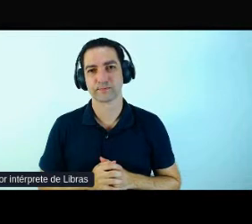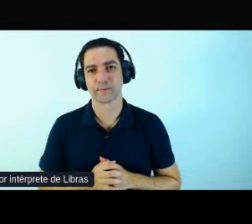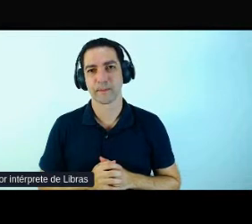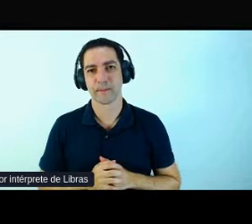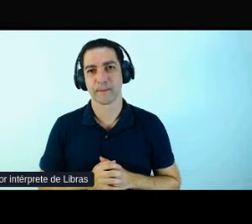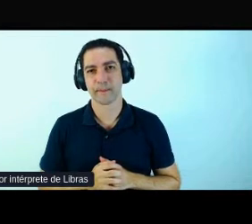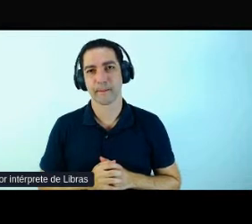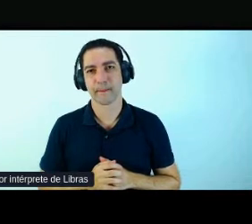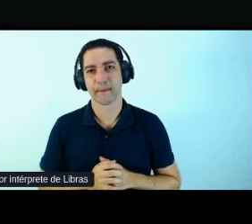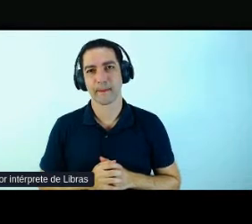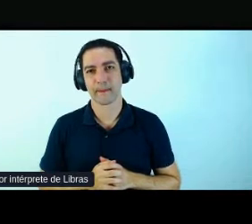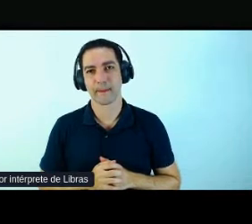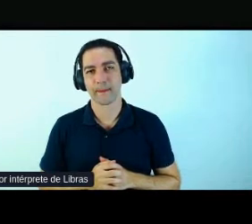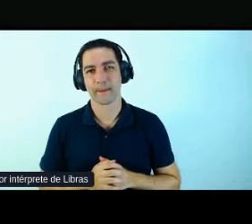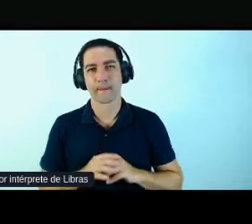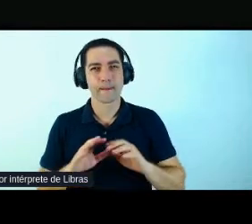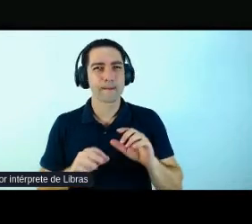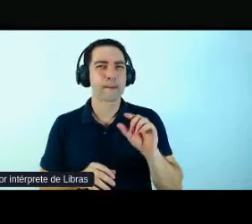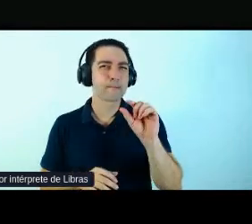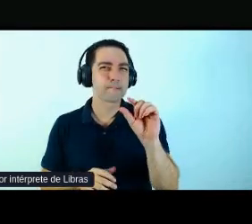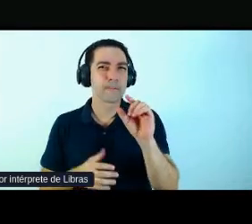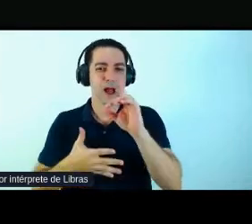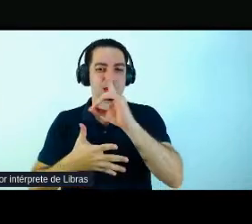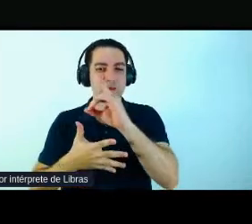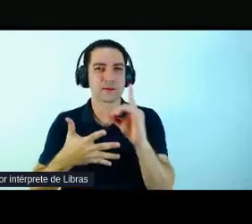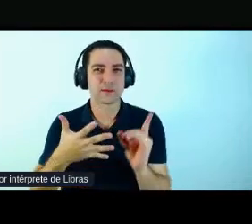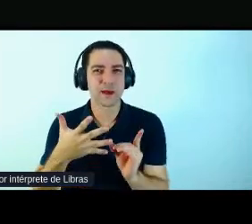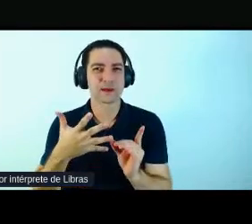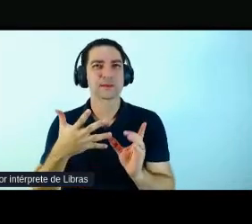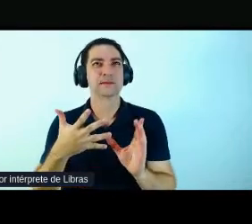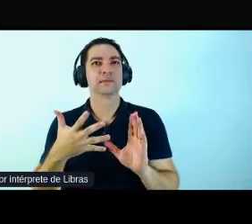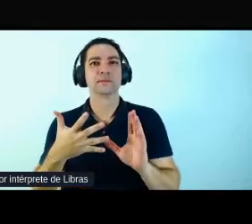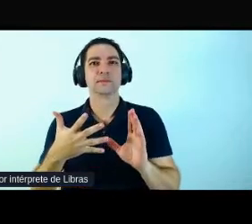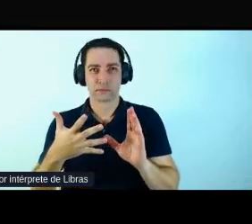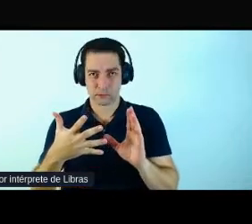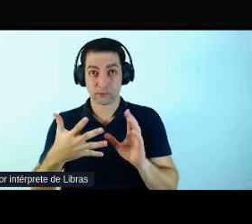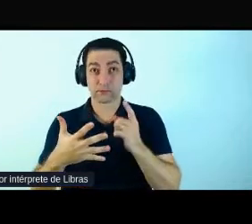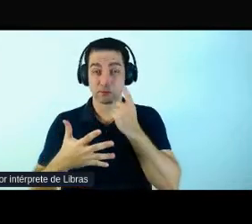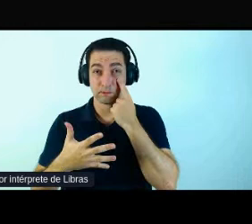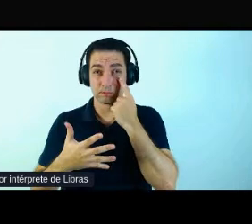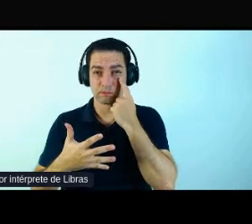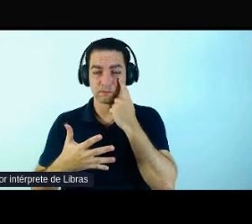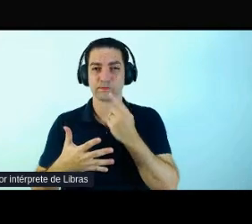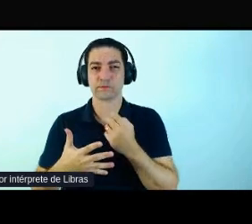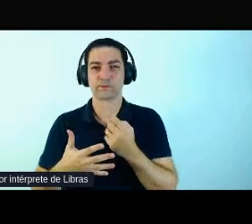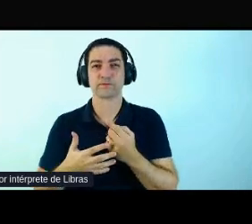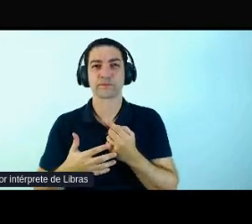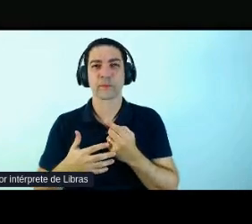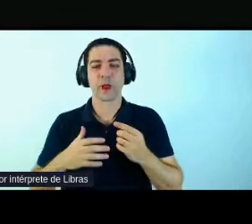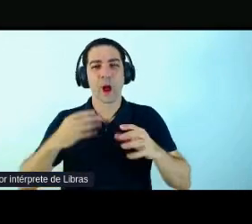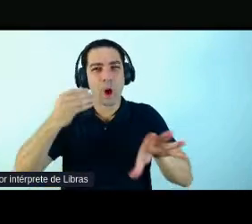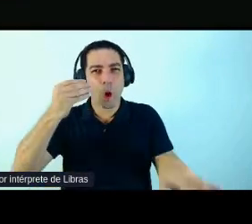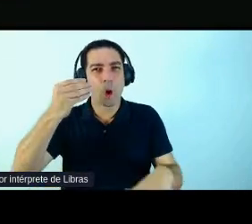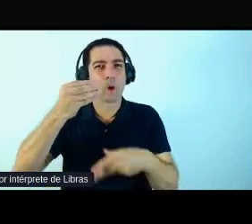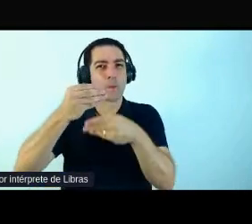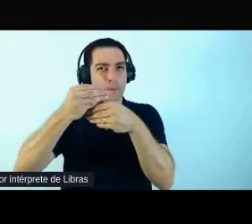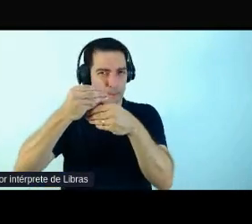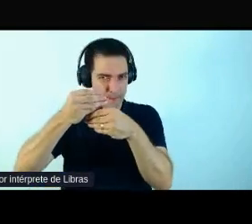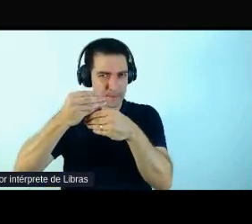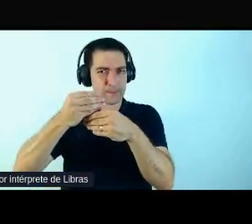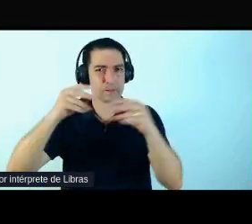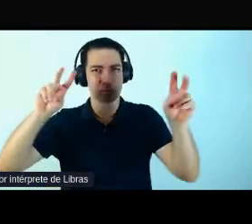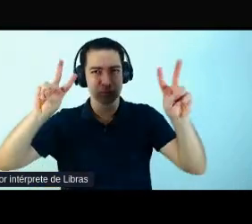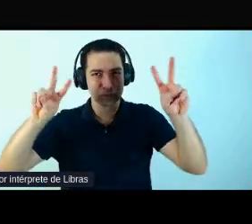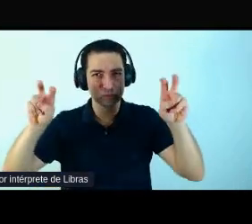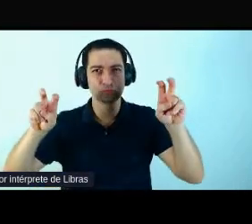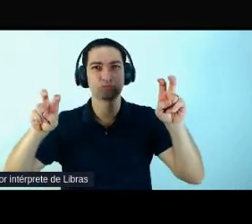Bom, um pouquinho sobre dados aqui pensando, né? Para fazer um complemento sobre